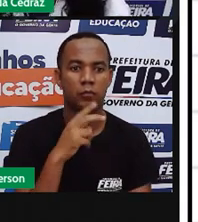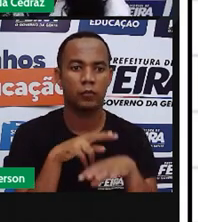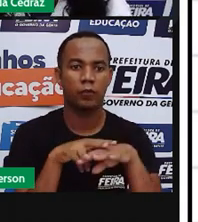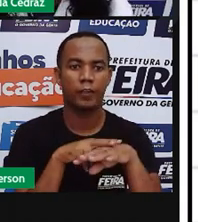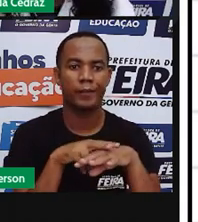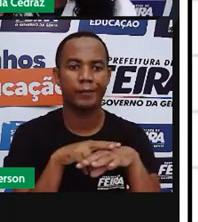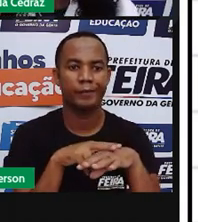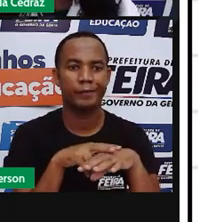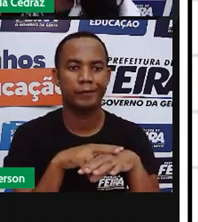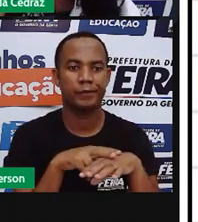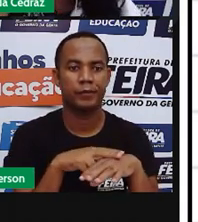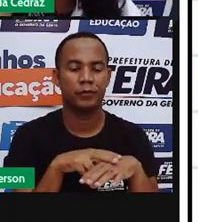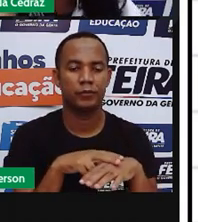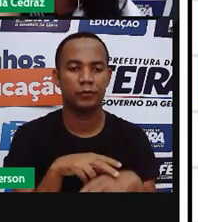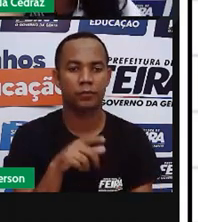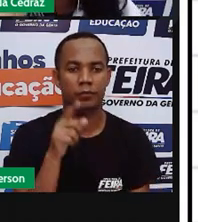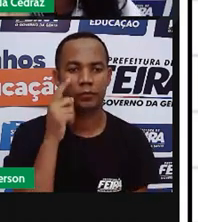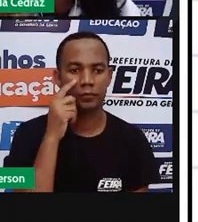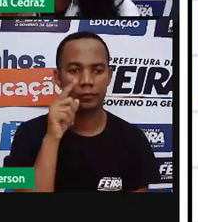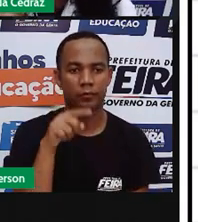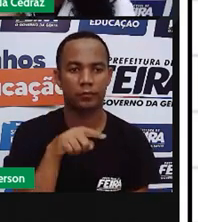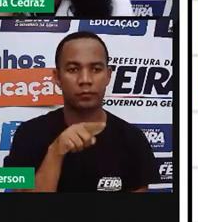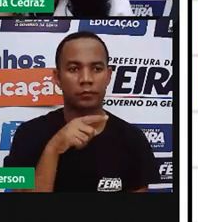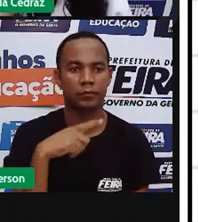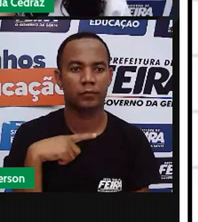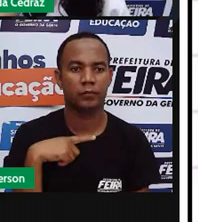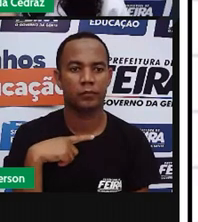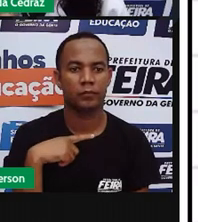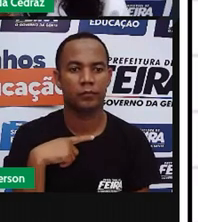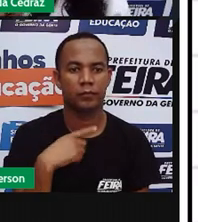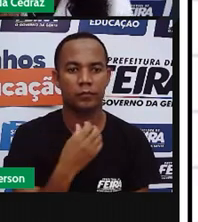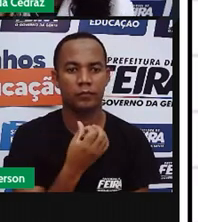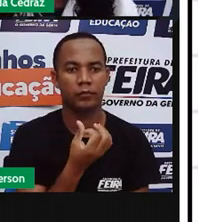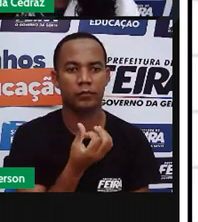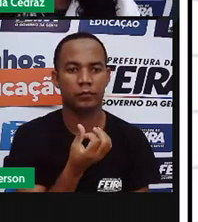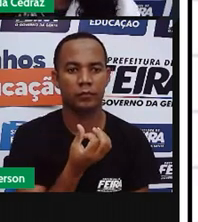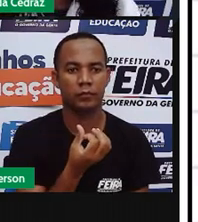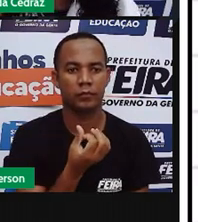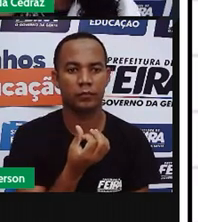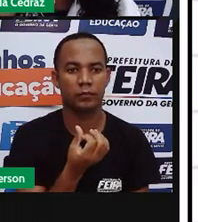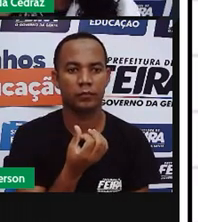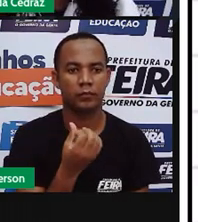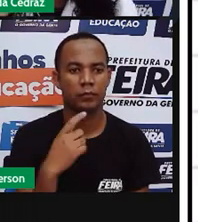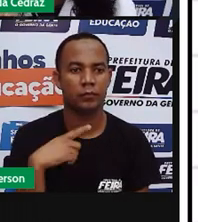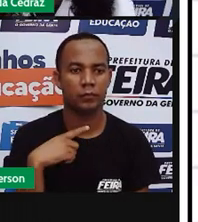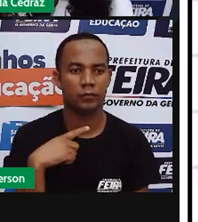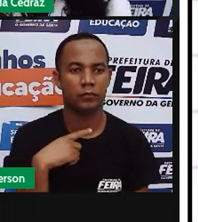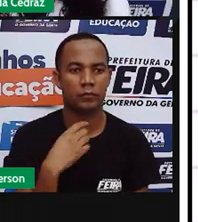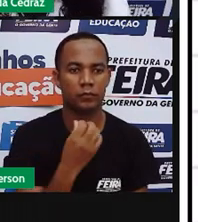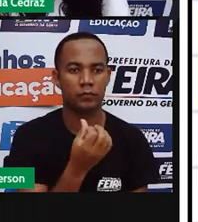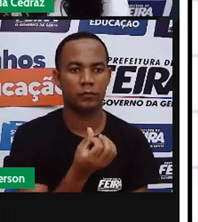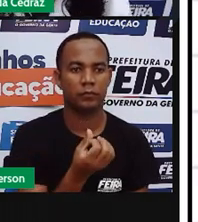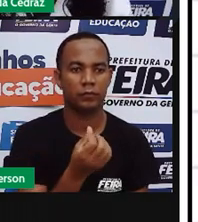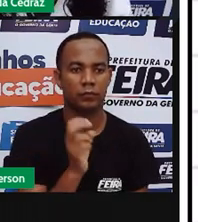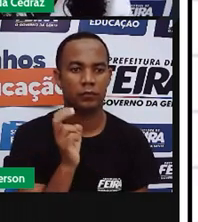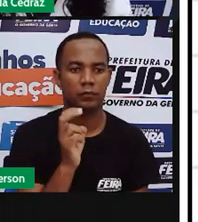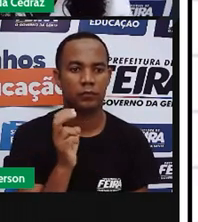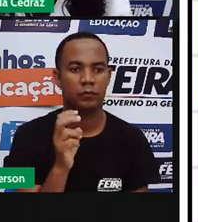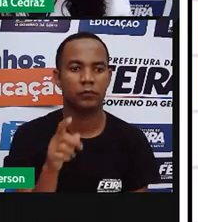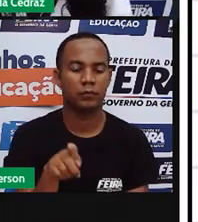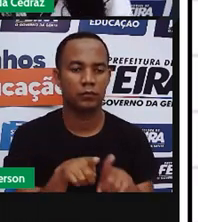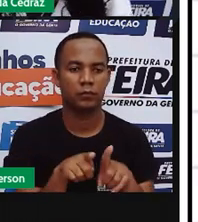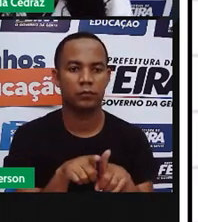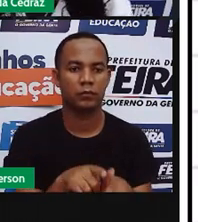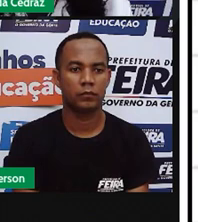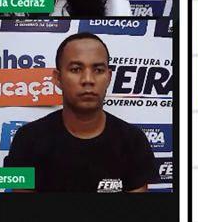Verde. Embaixo do laranja, que é o número 6, tem o número 5. Qual cor é o número